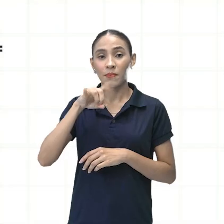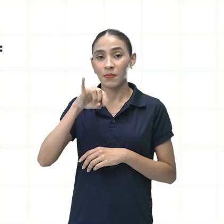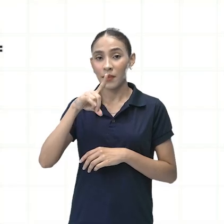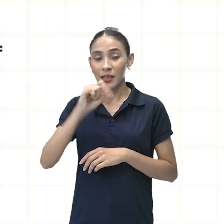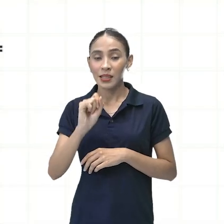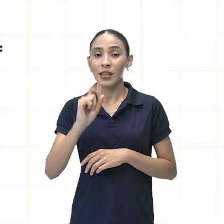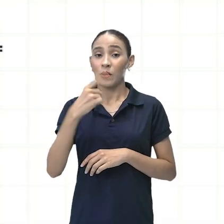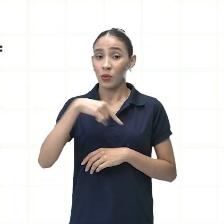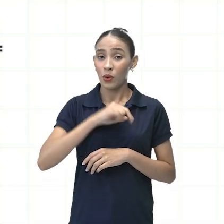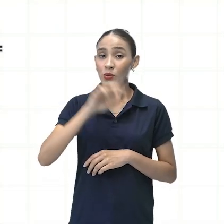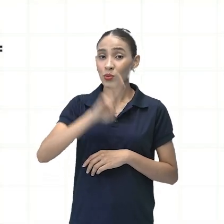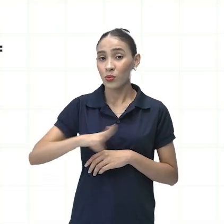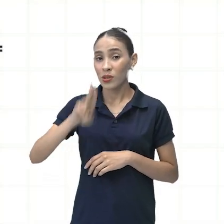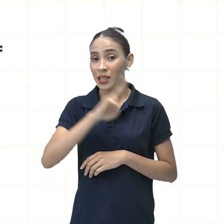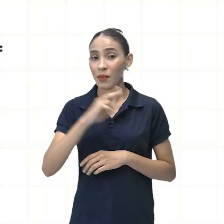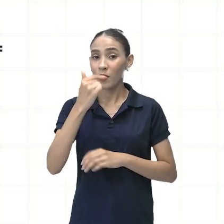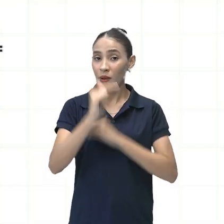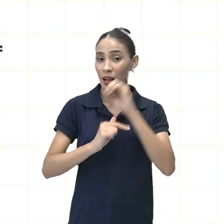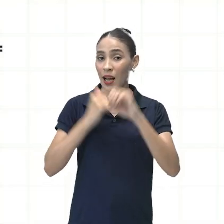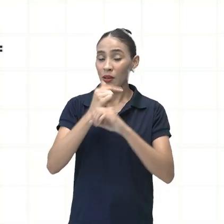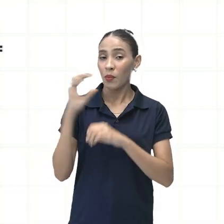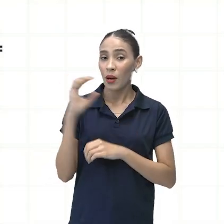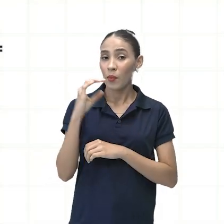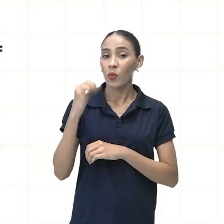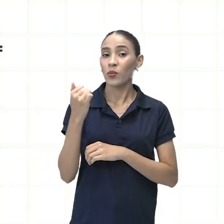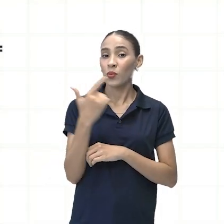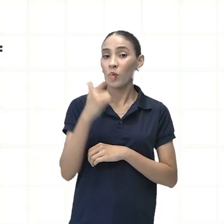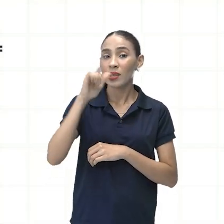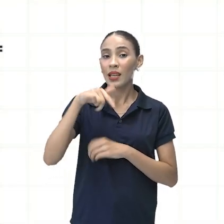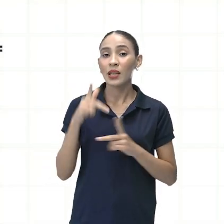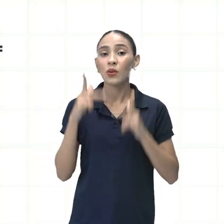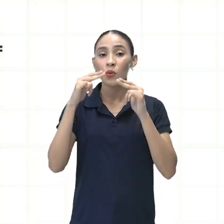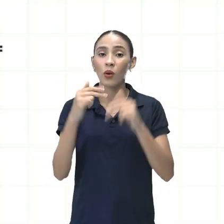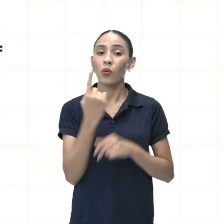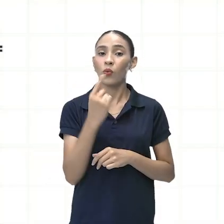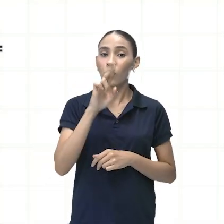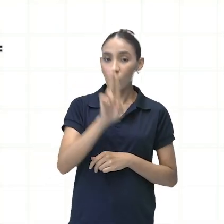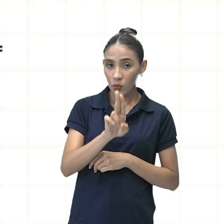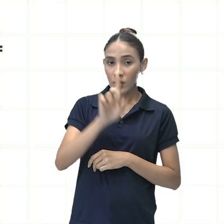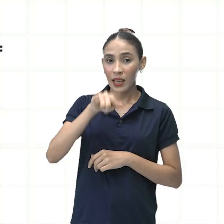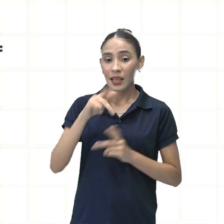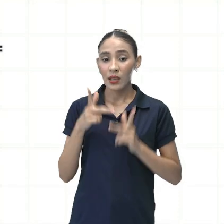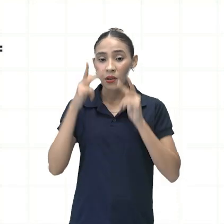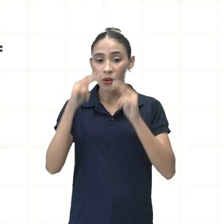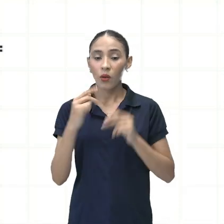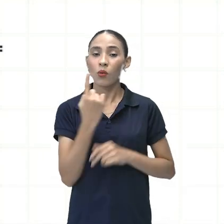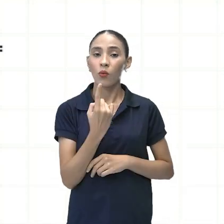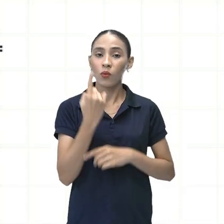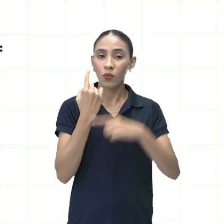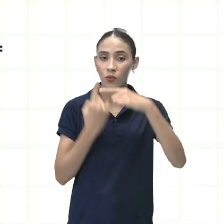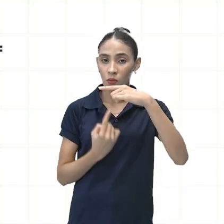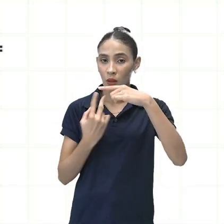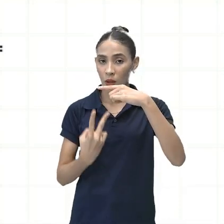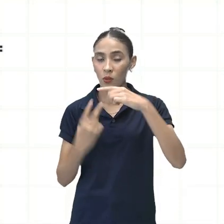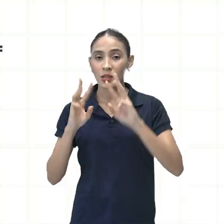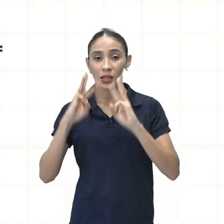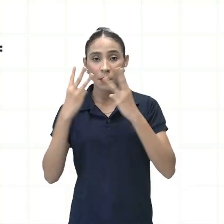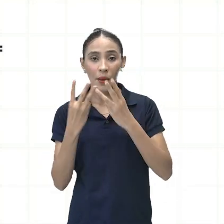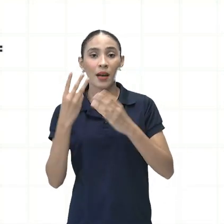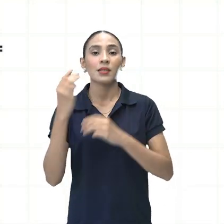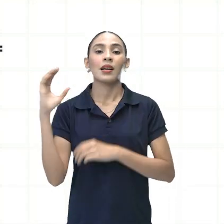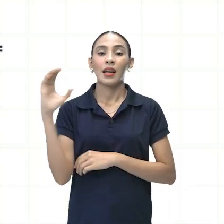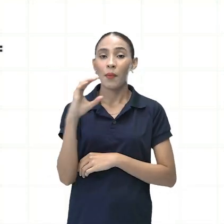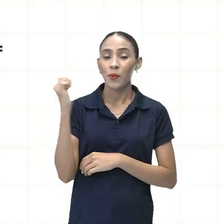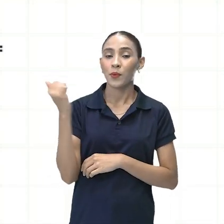o átomo de carbono 12 e ela equivale a 1U, que é igual a 1 sobre 12 da massa do